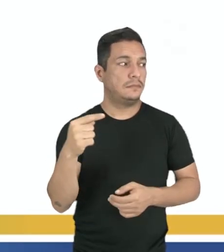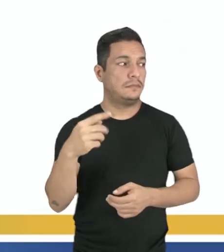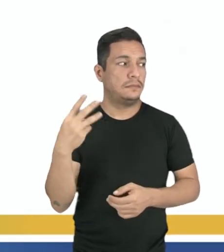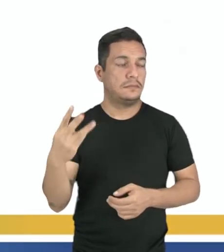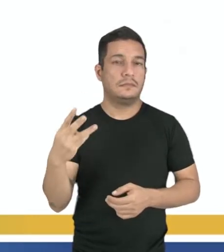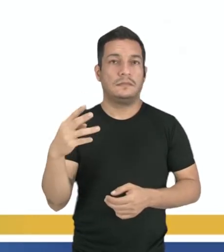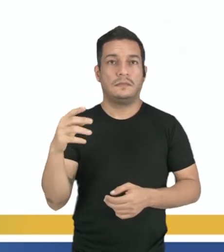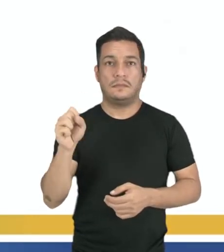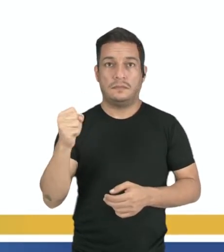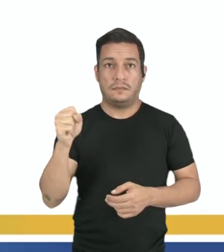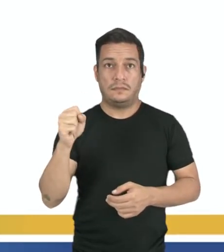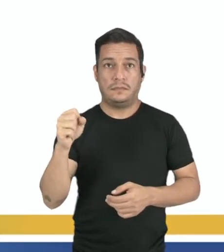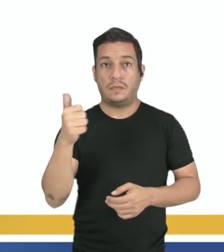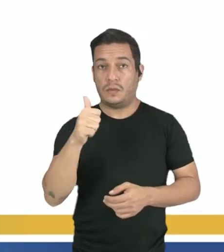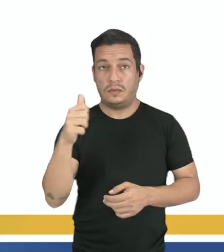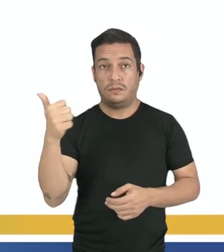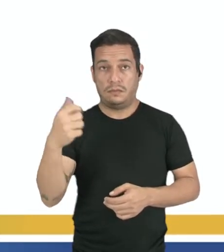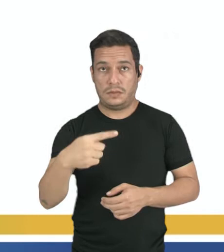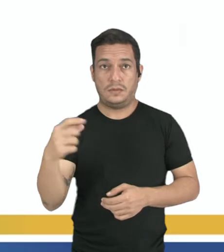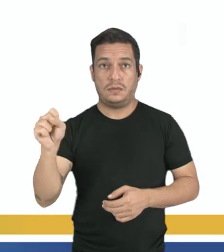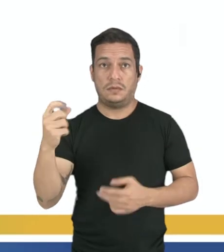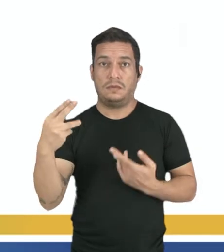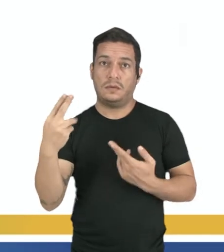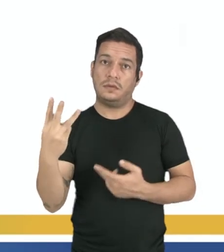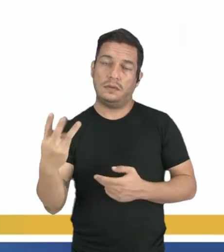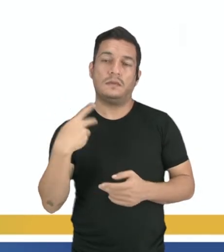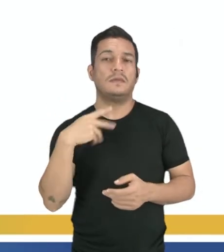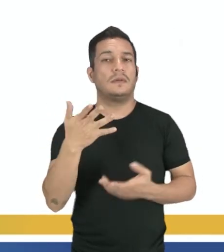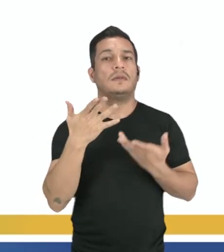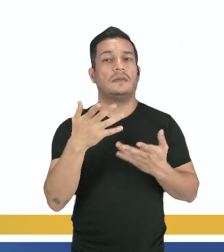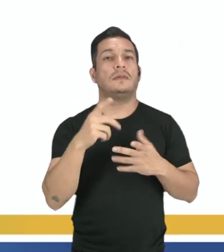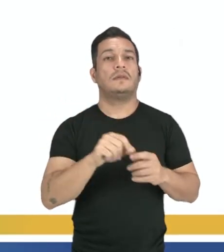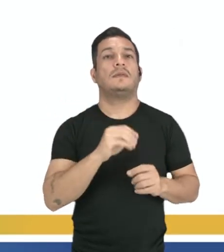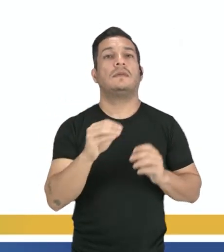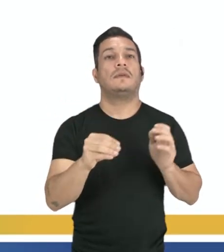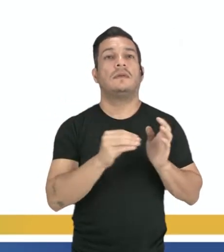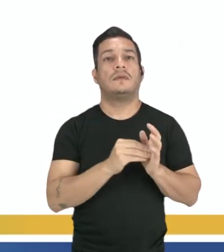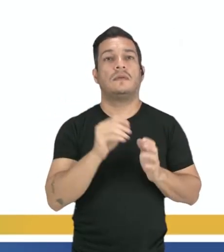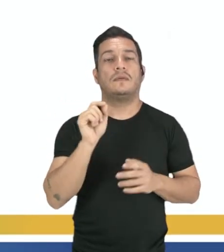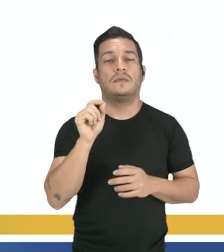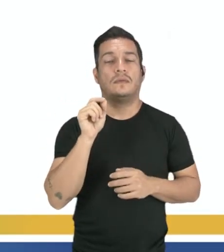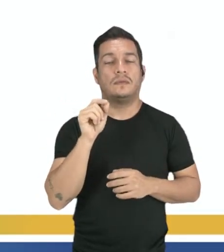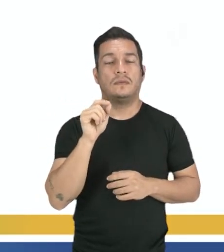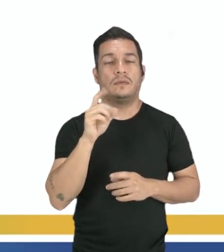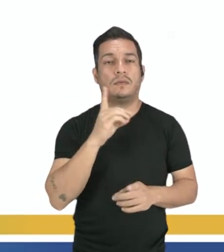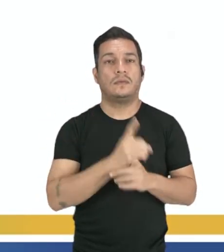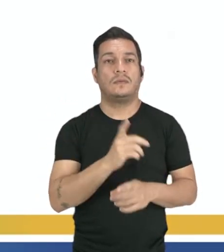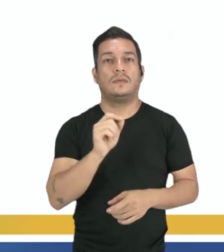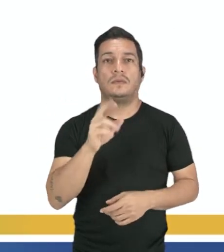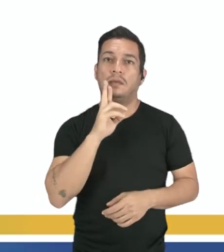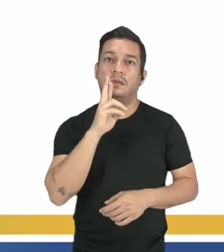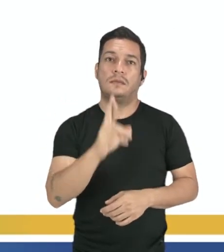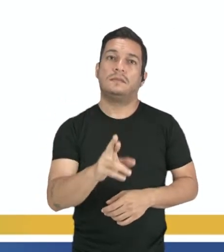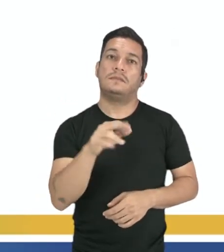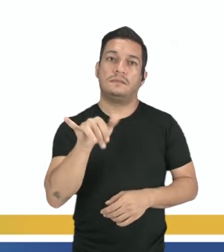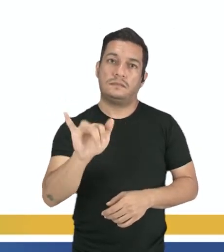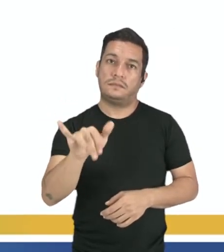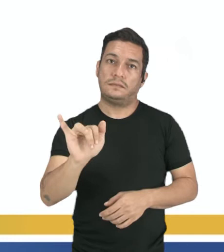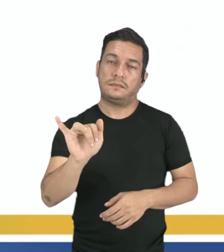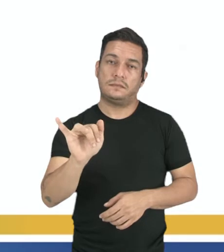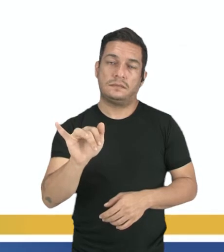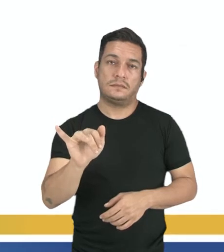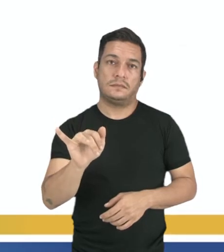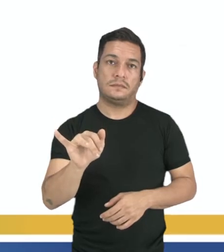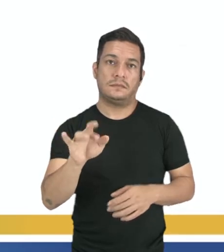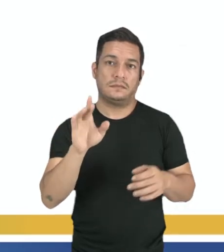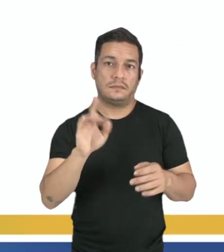menos 8, que é igual a 3. Se você quiser optar aí por encontrar o resultado de y